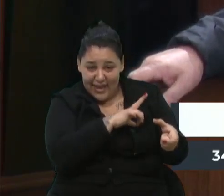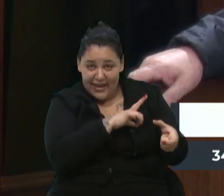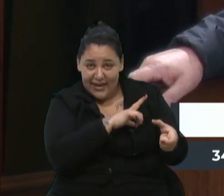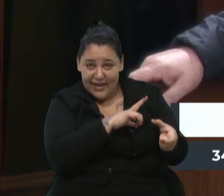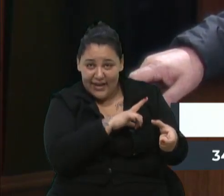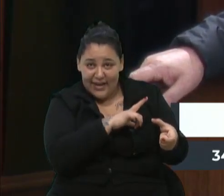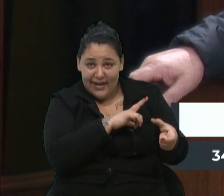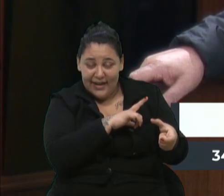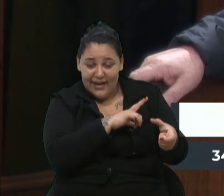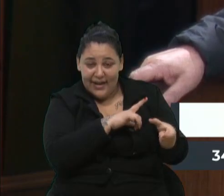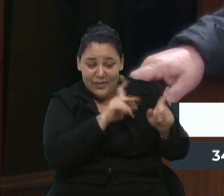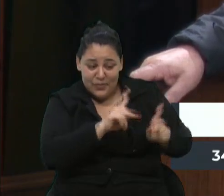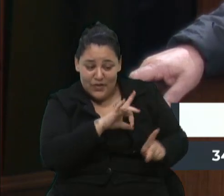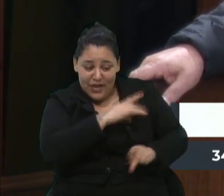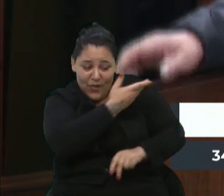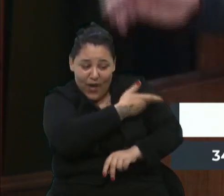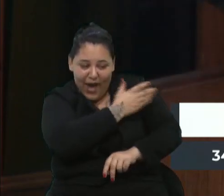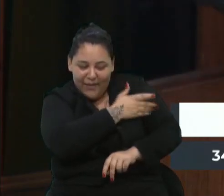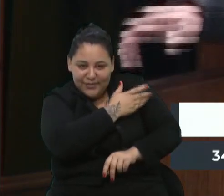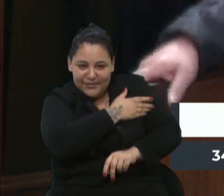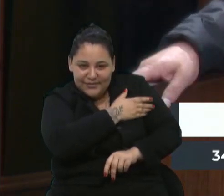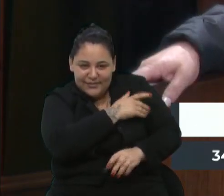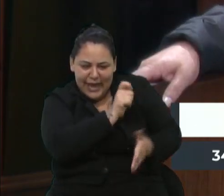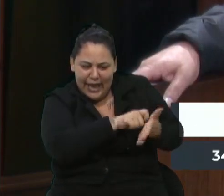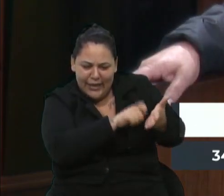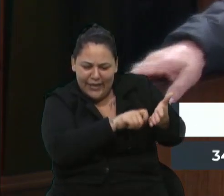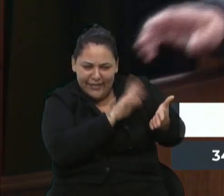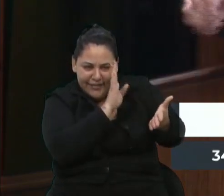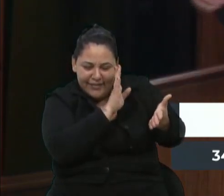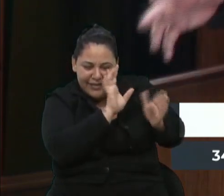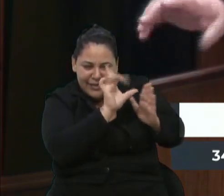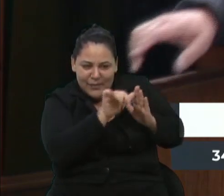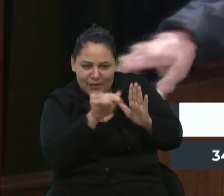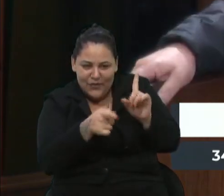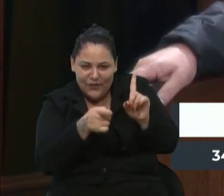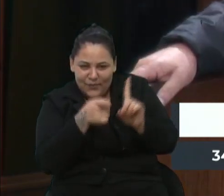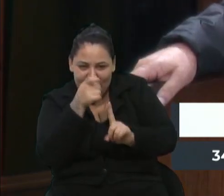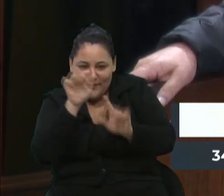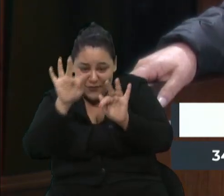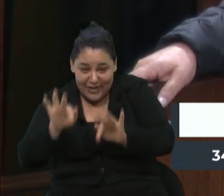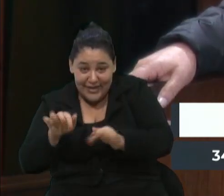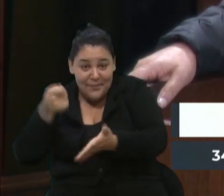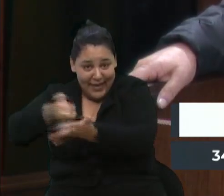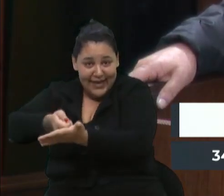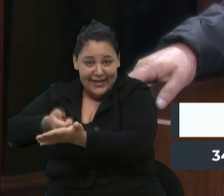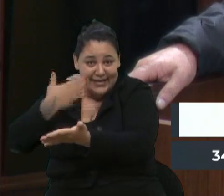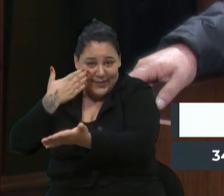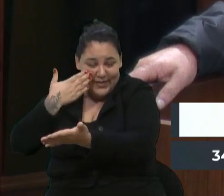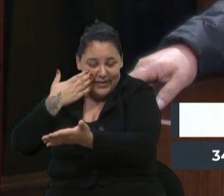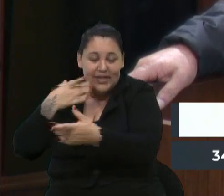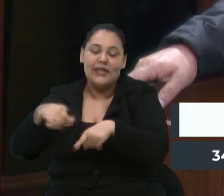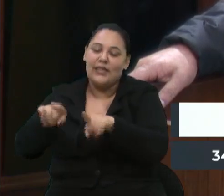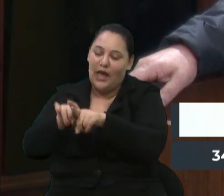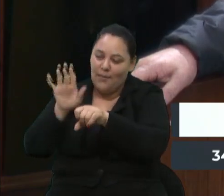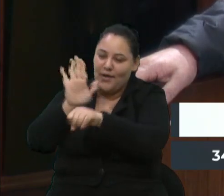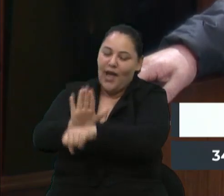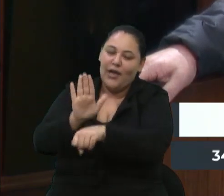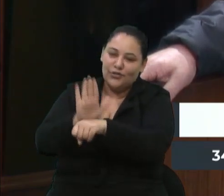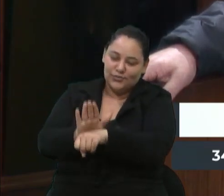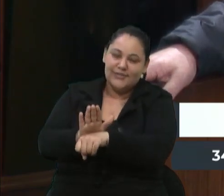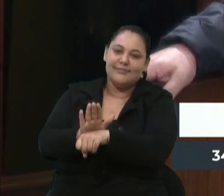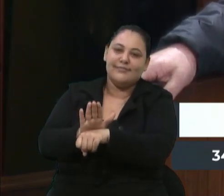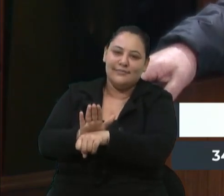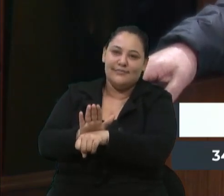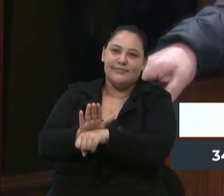gente tem o costume de pendurar, pedindo prego lá, está lá, chegando no fim do mês, pagar. Isso também, ganham com isso